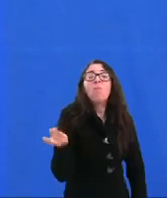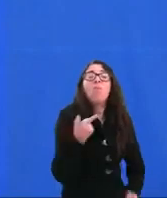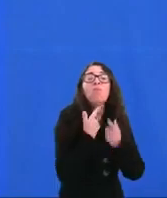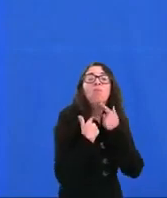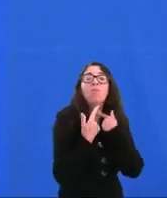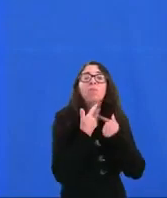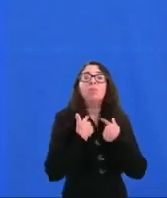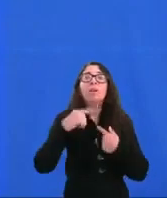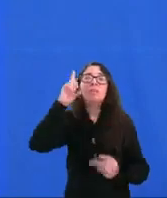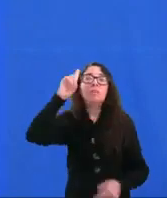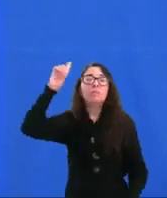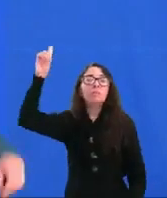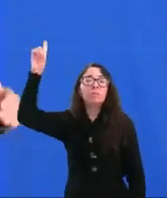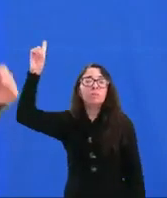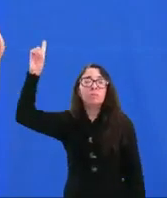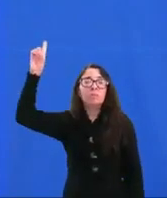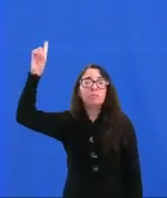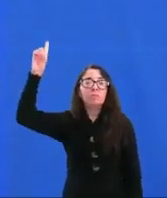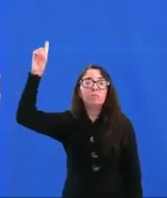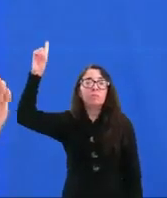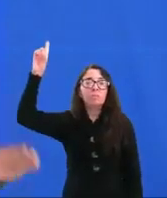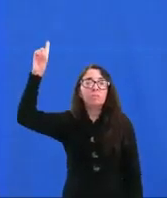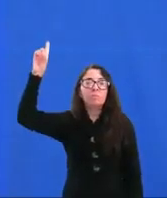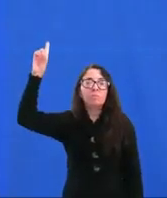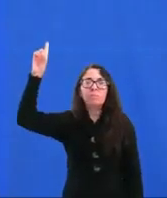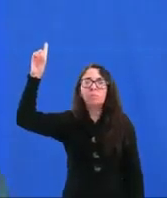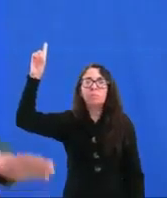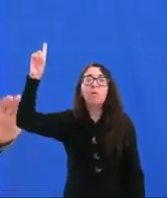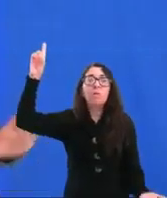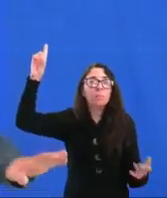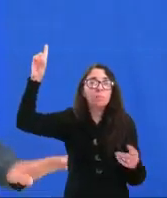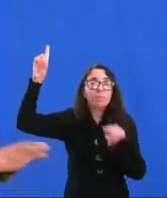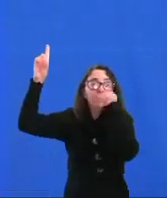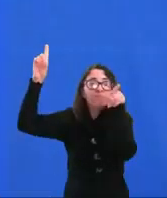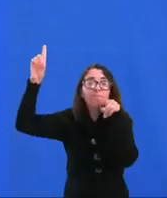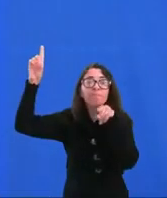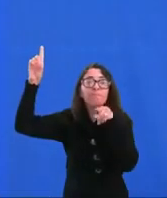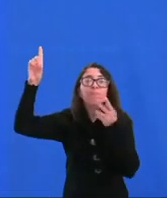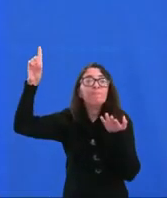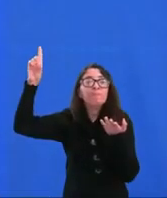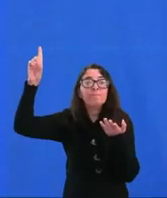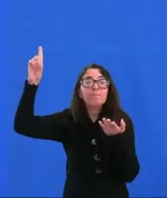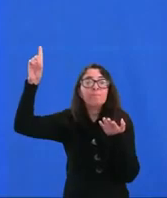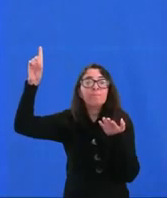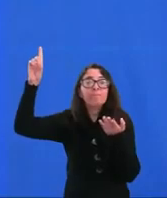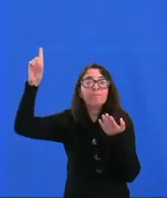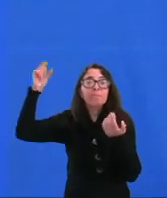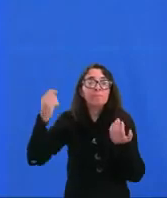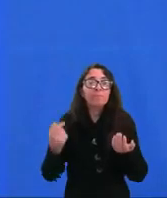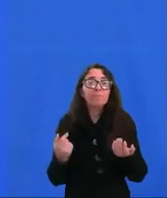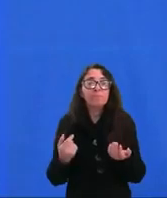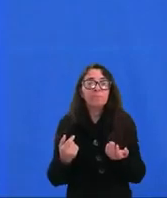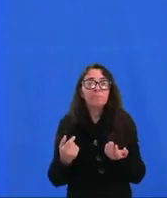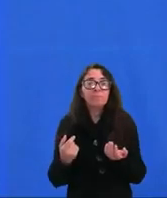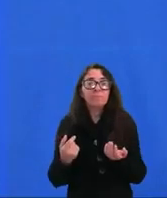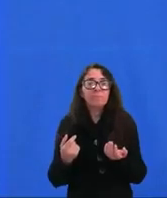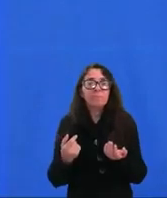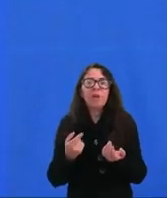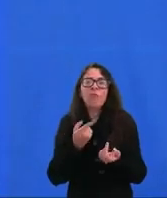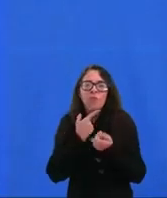Ele. Sermos o tipo de pessoa para agradar a Deus é muito mais importante que fazer alguma coisa para